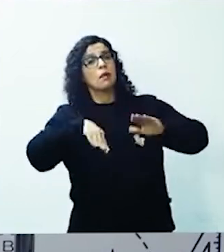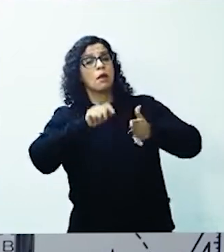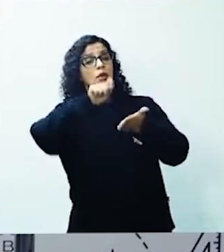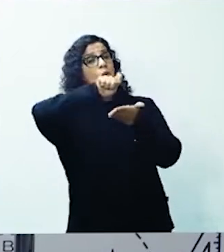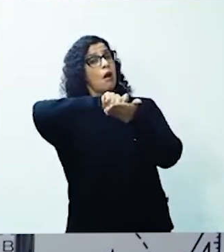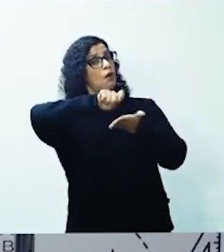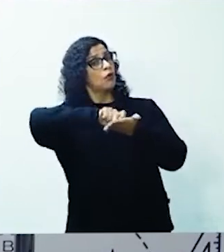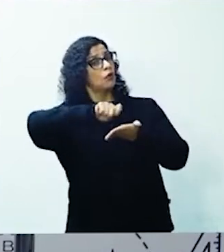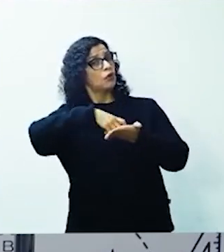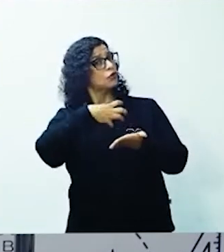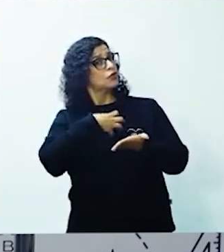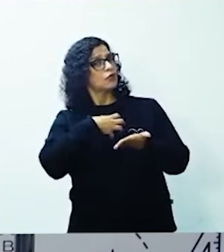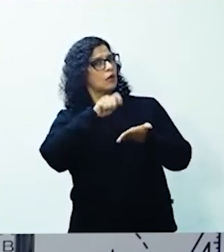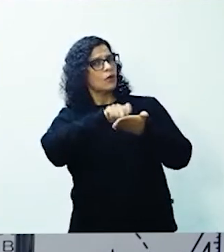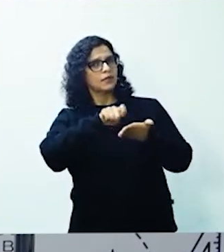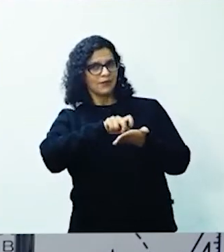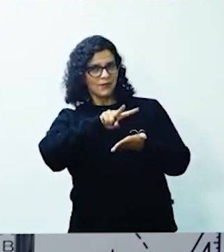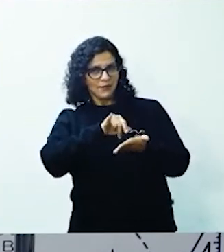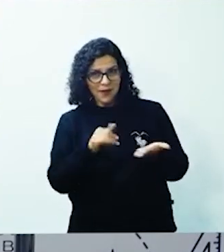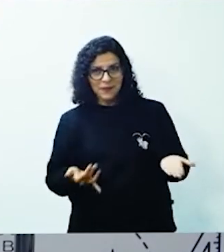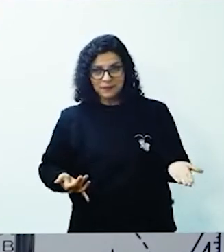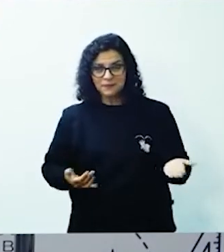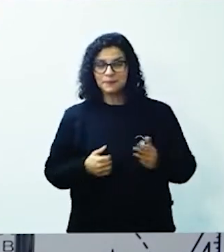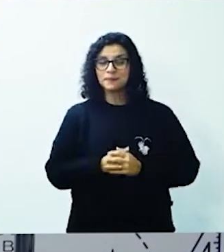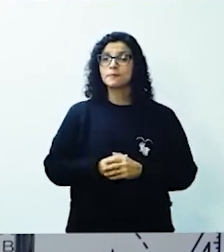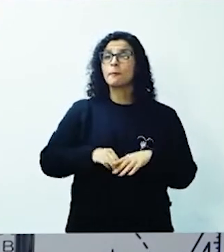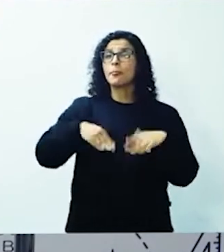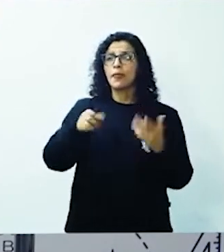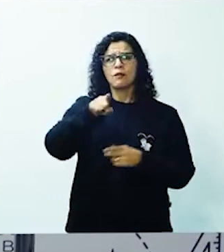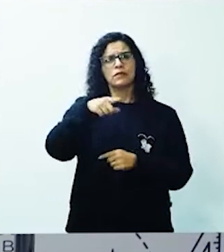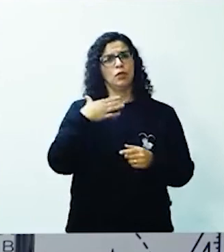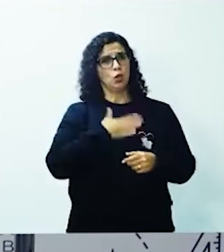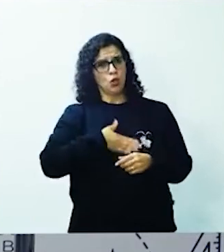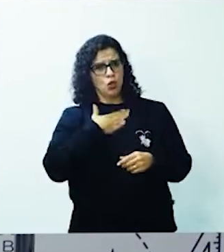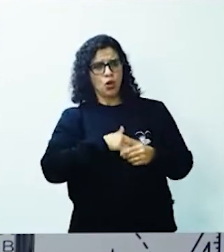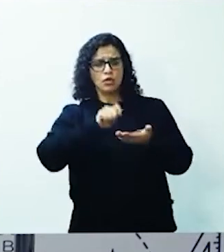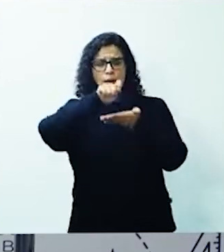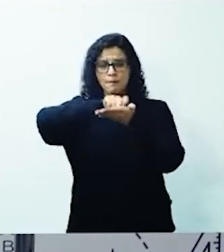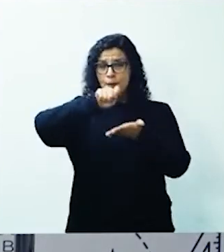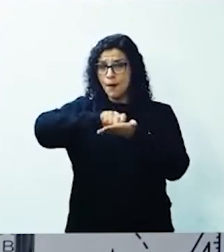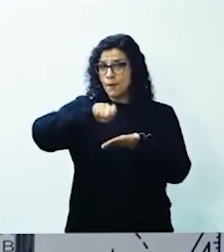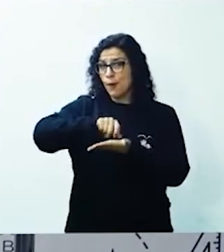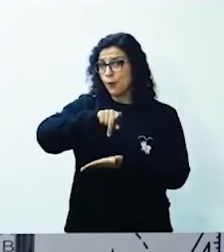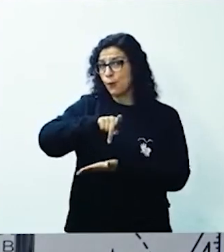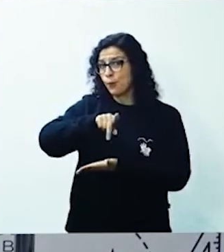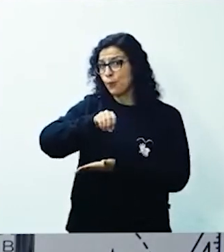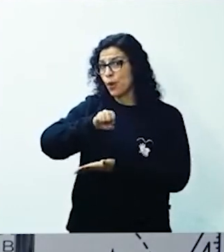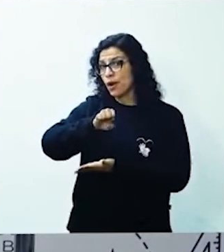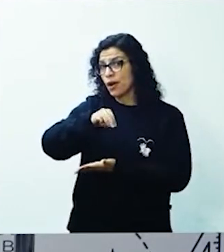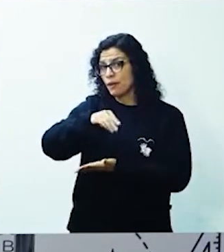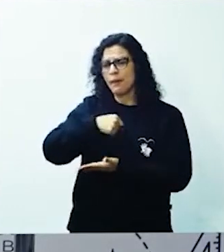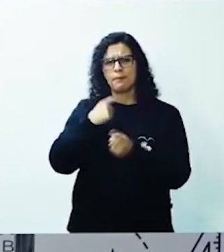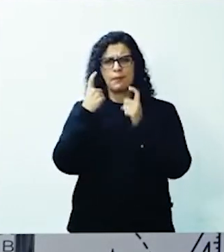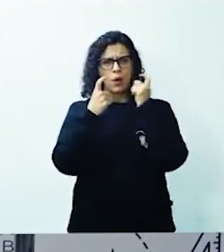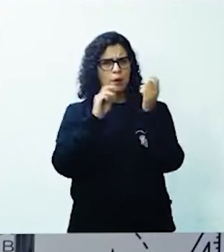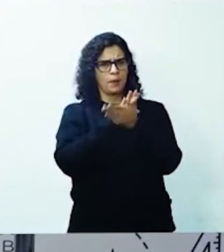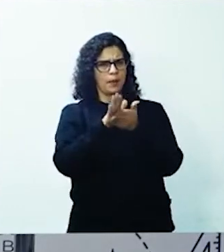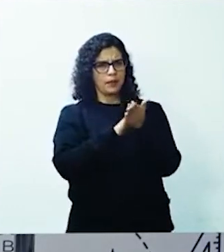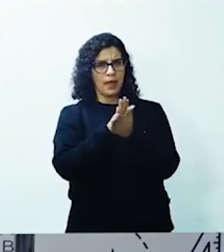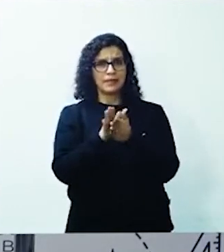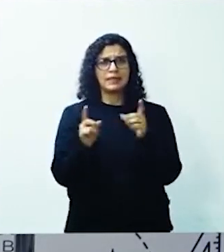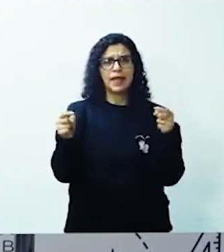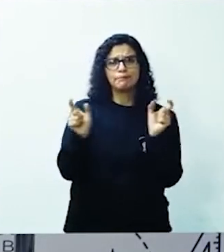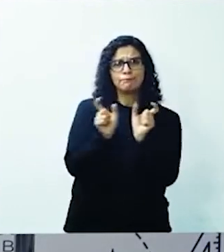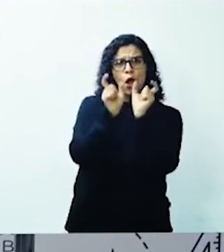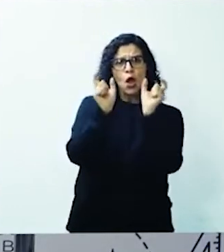quem? Fica a critério de quem escreveu o poema. Então, se você gosta de escrever poemas, não se preocupe. Se o seu poema